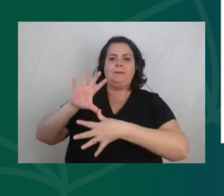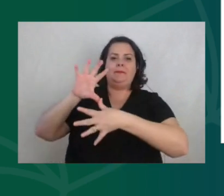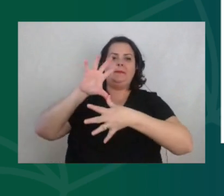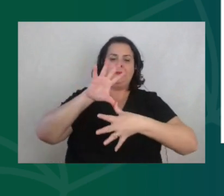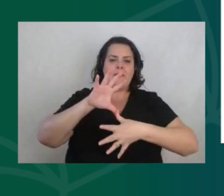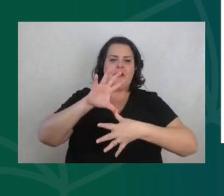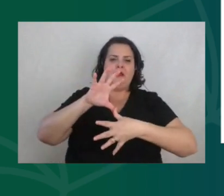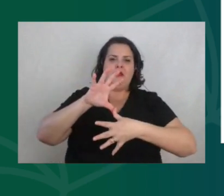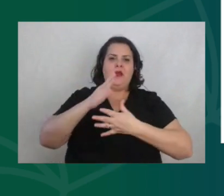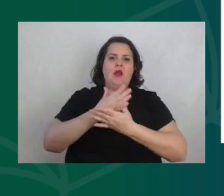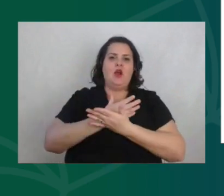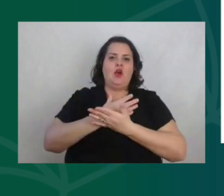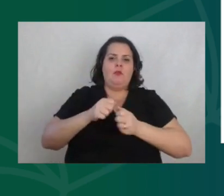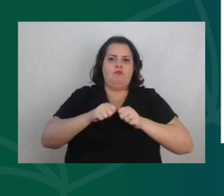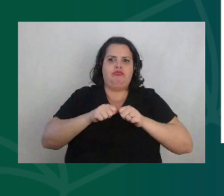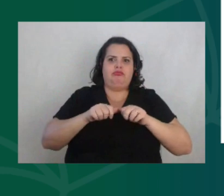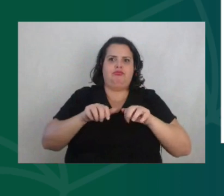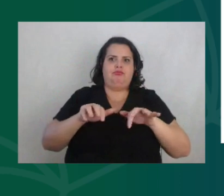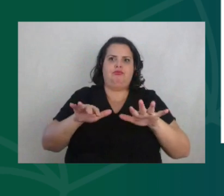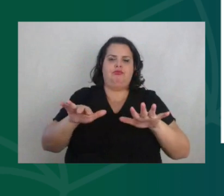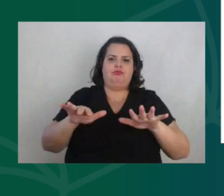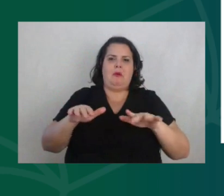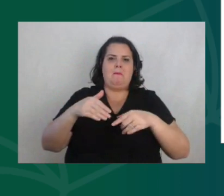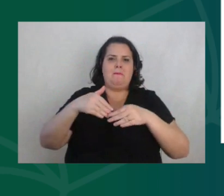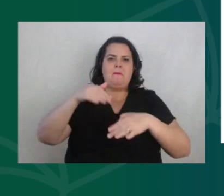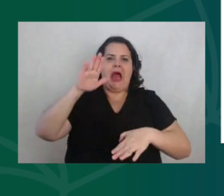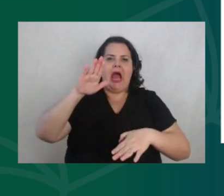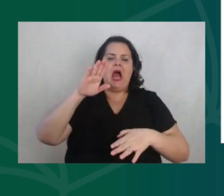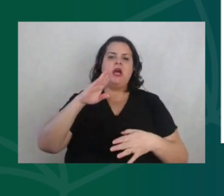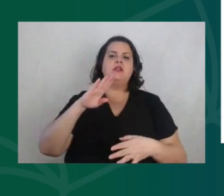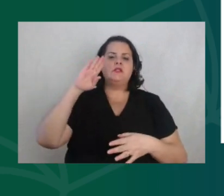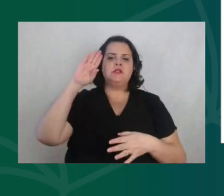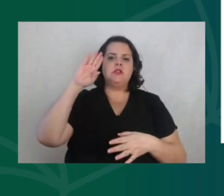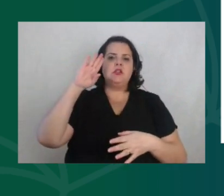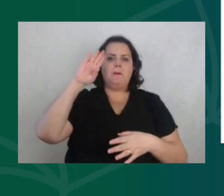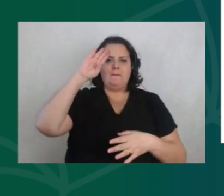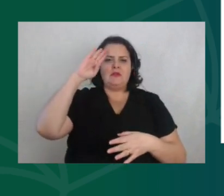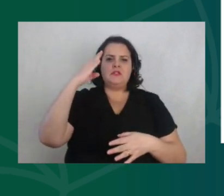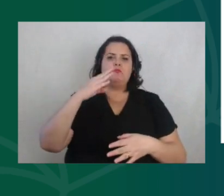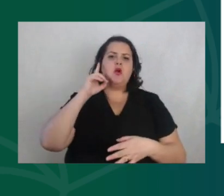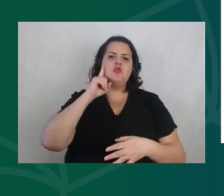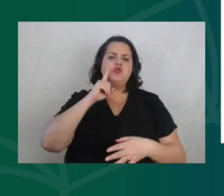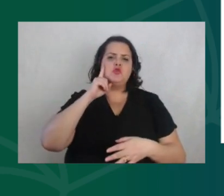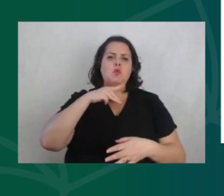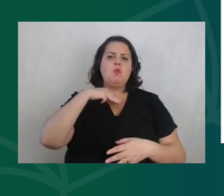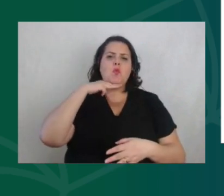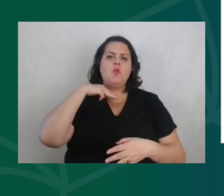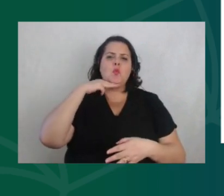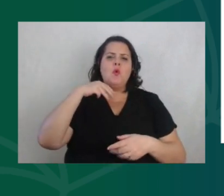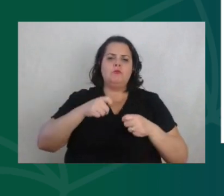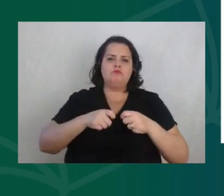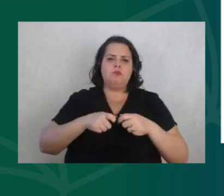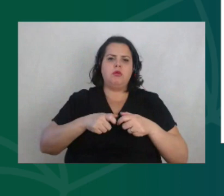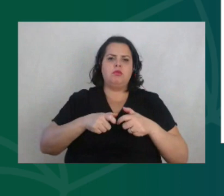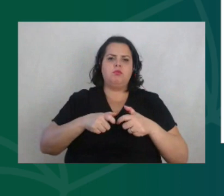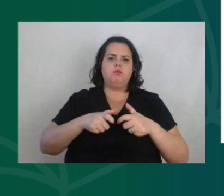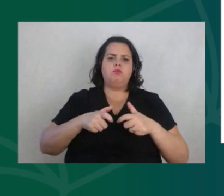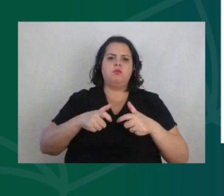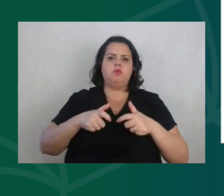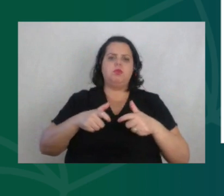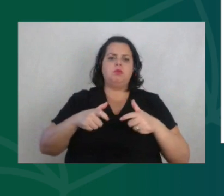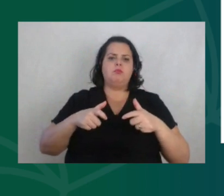principalmente Estados Unidos, que começa a crescer os casos a partir de março, e posteriormente também o